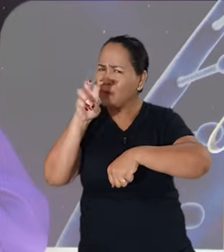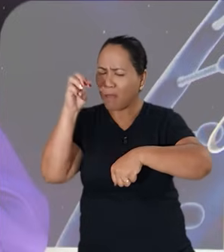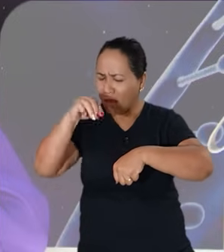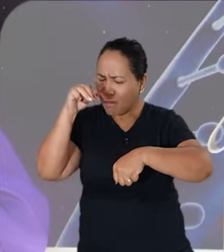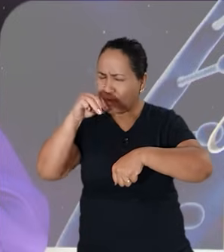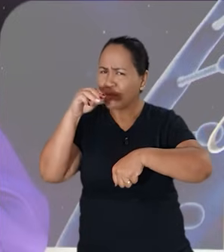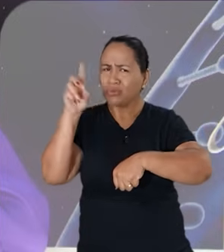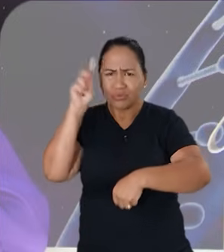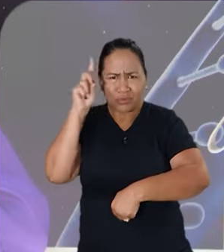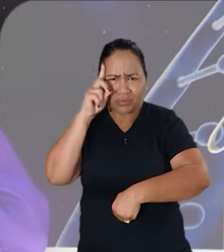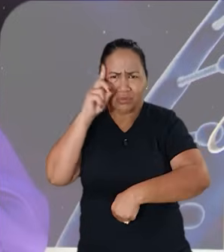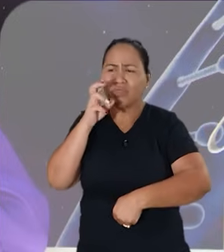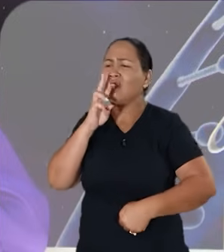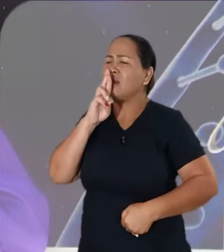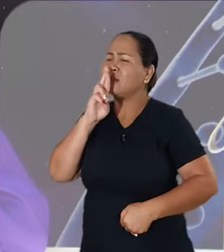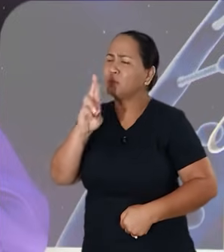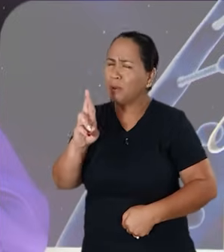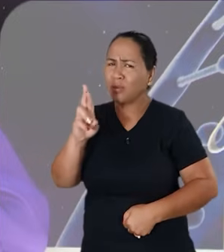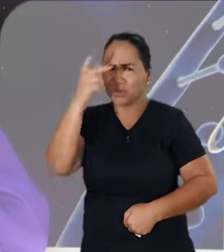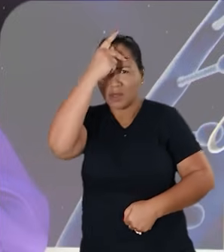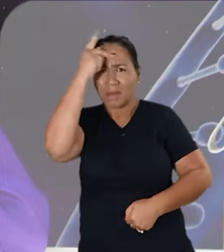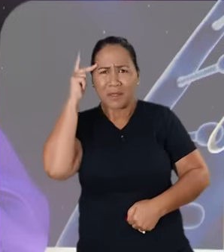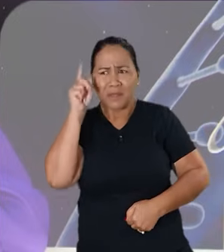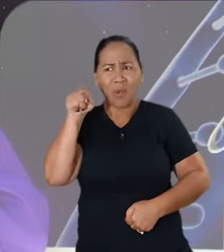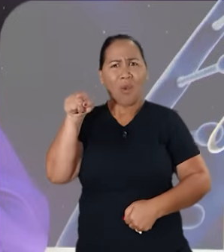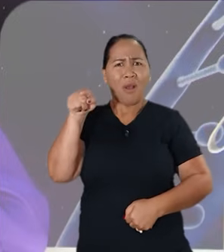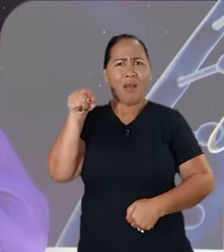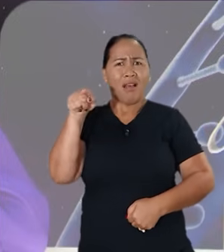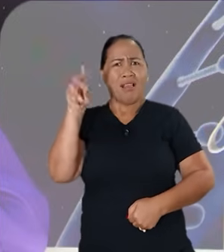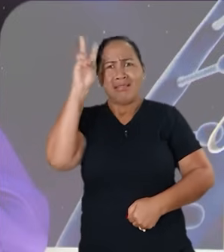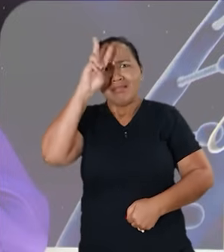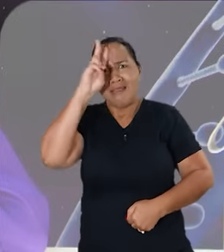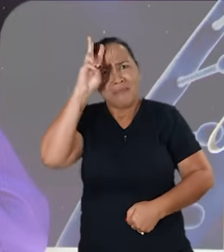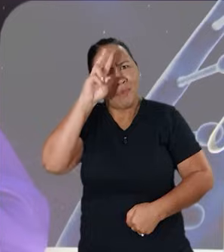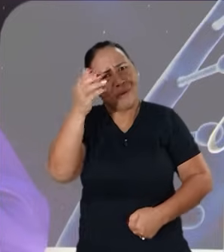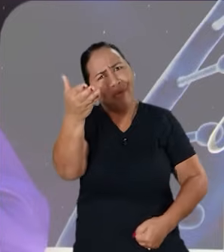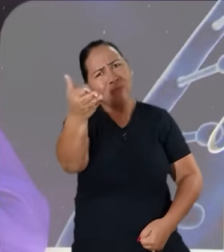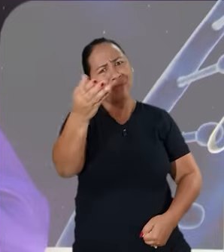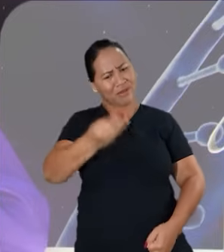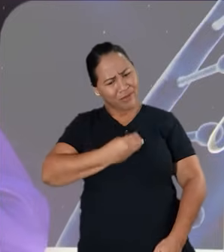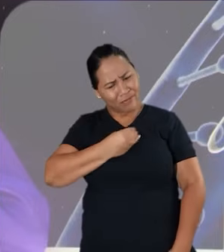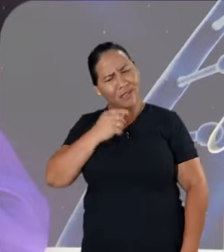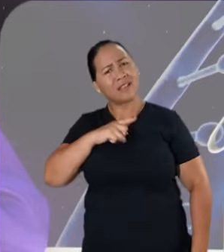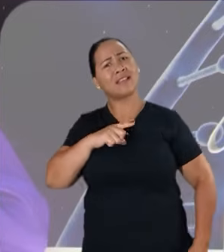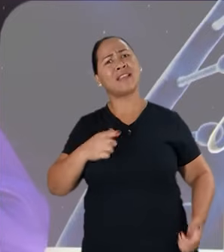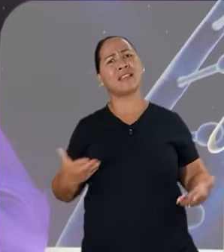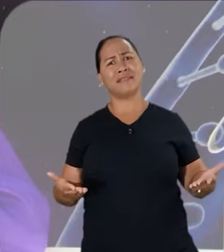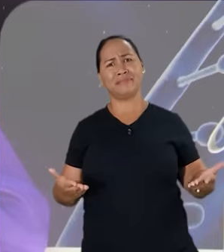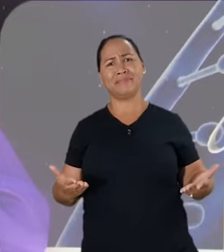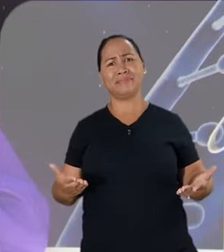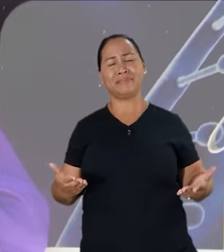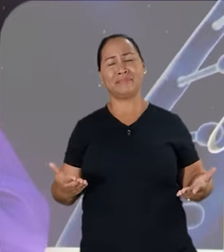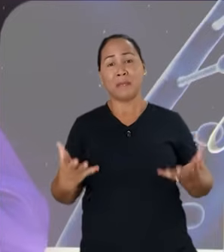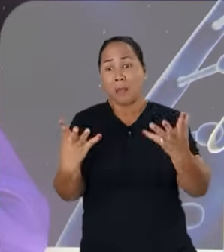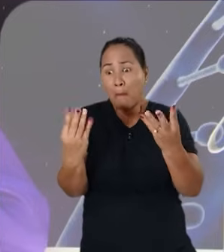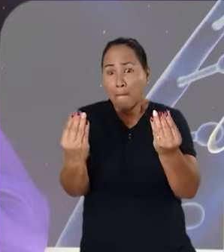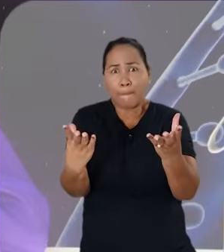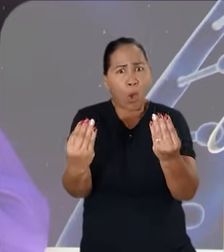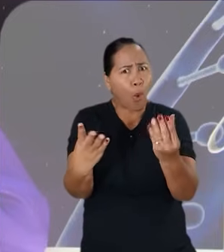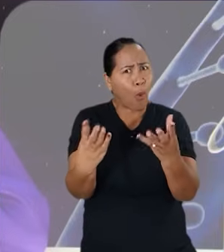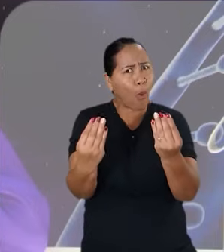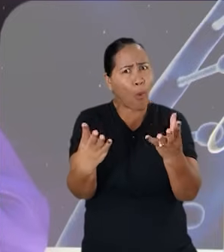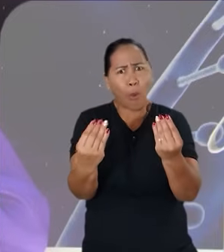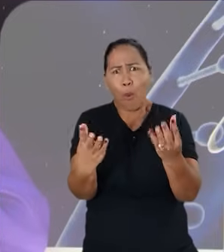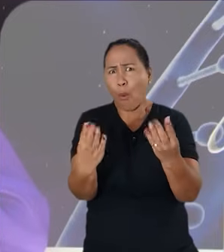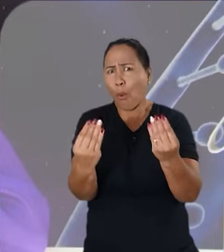É responder. É dar cinco minutos do teu tempo para alguém que lembrou que você